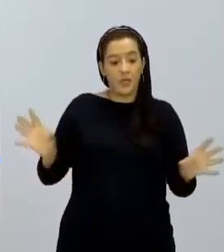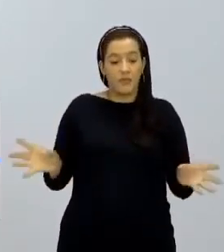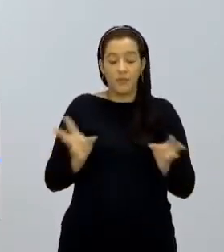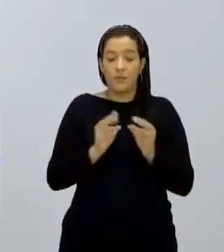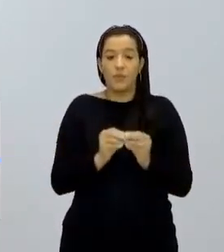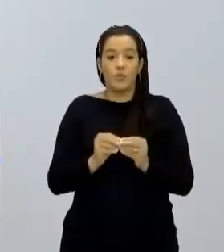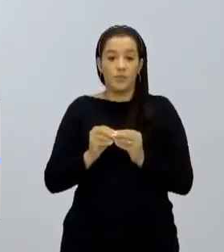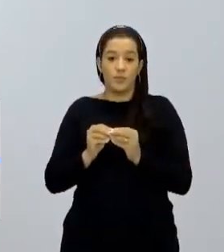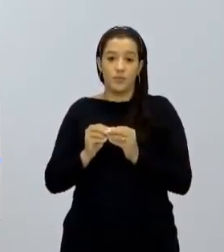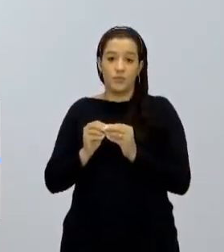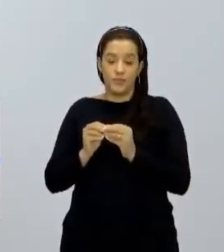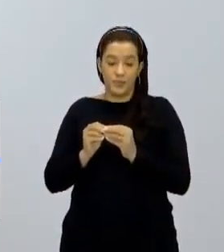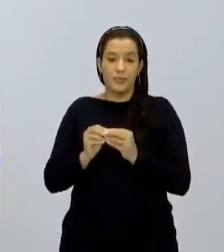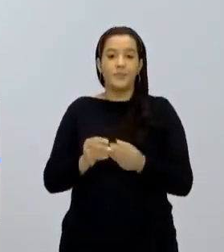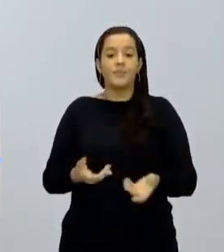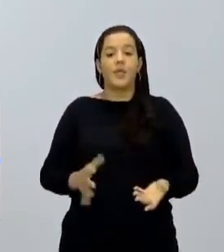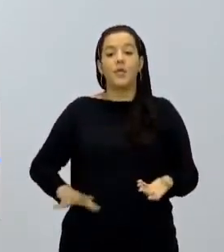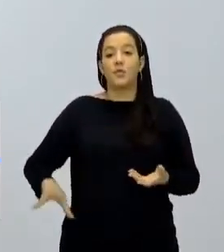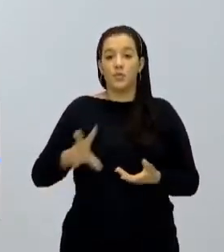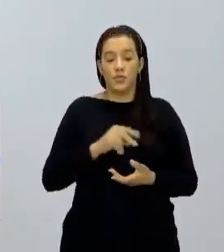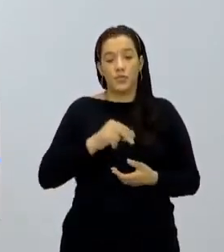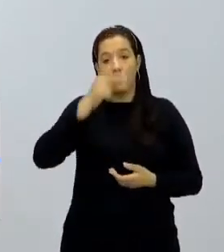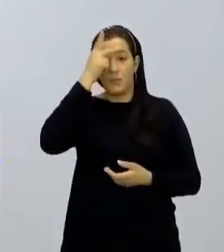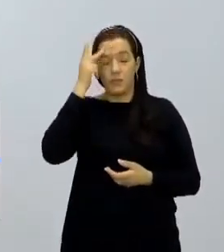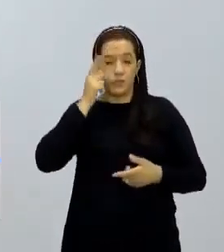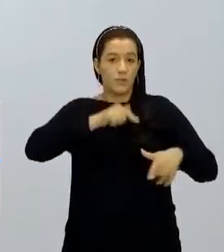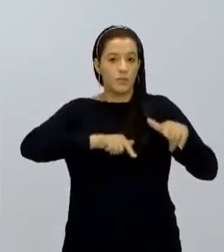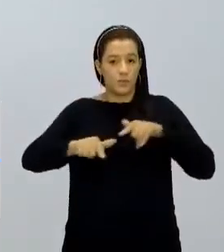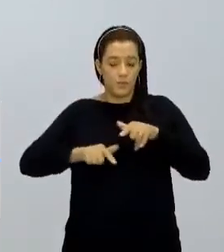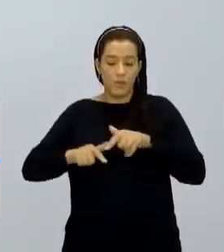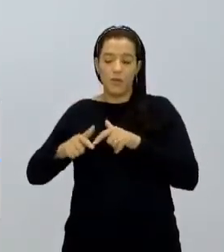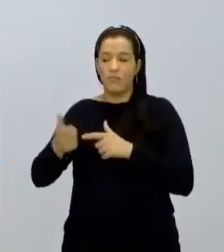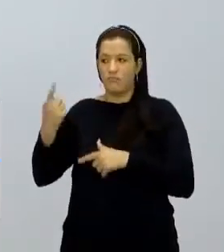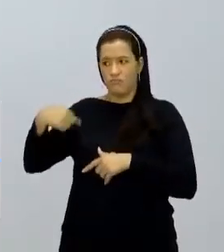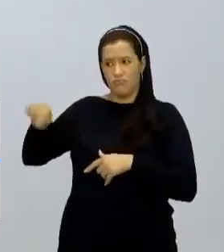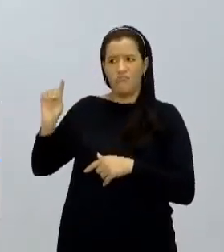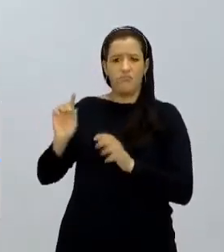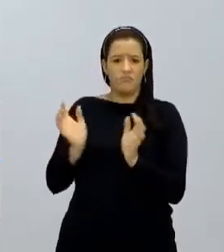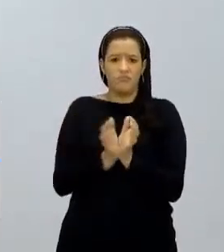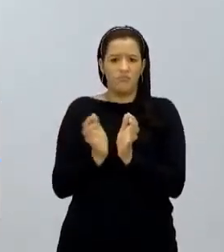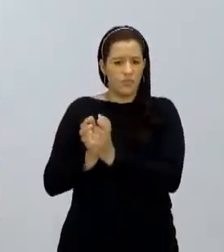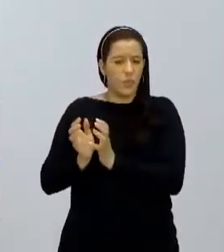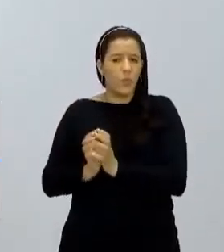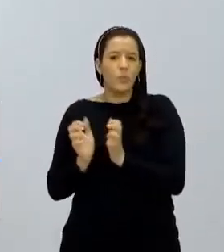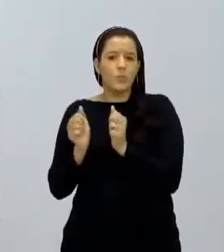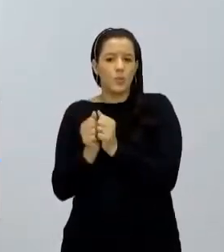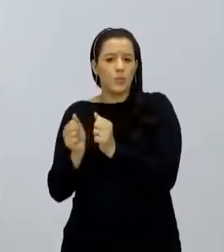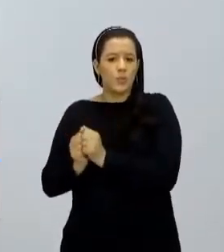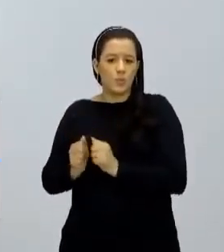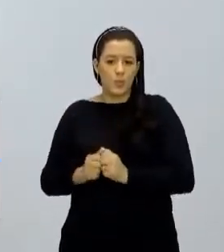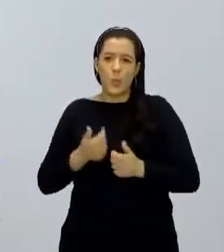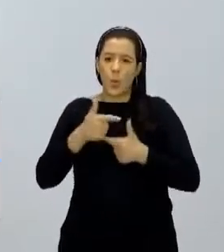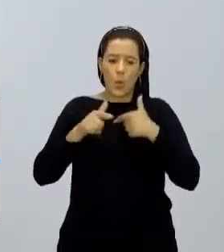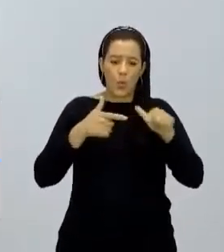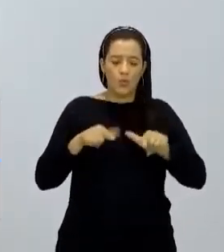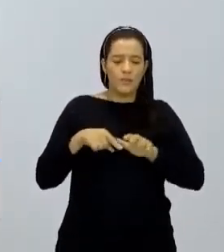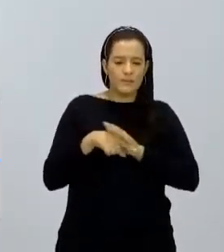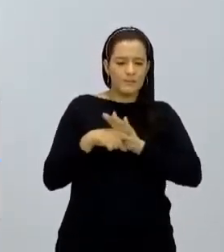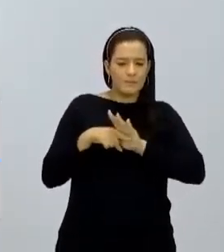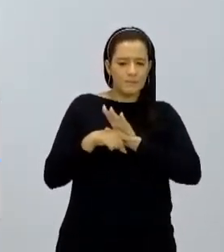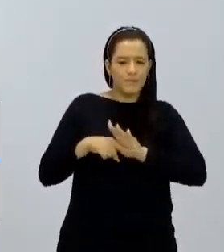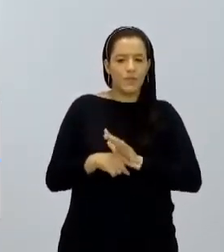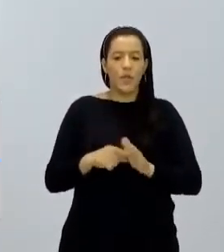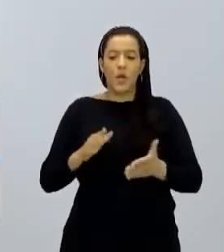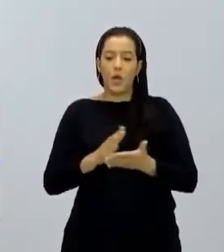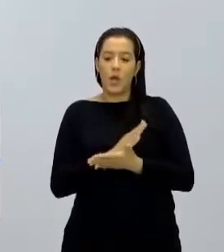contexto histórico. Tinha muita gente por trás ali trabalhando junto também, muitas outras pesquisas. E aí normalmente tem um ali que é eleito